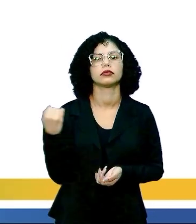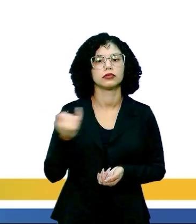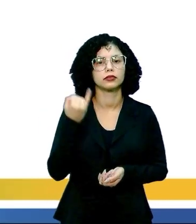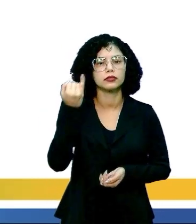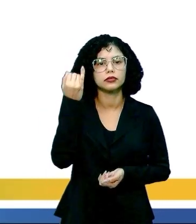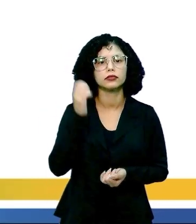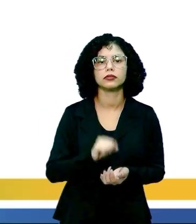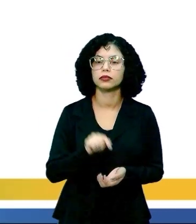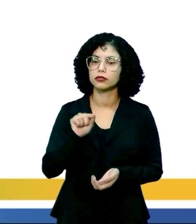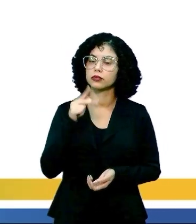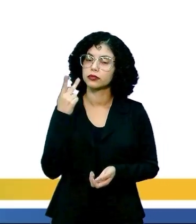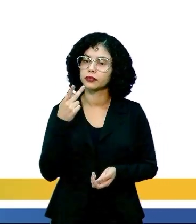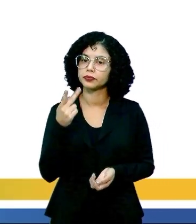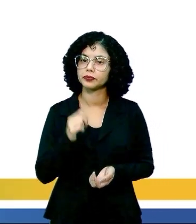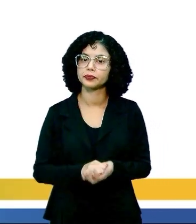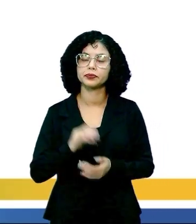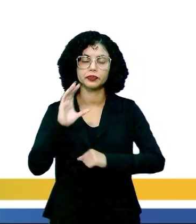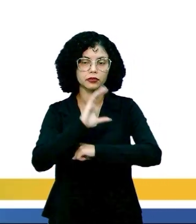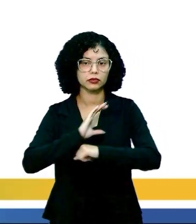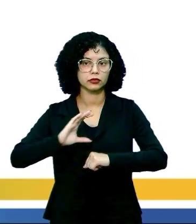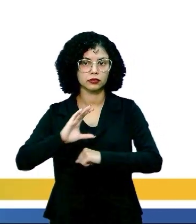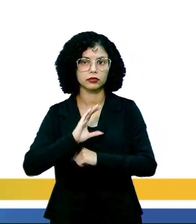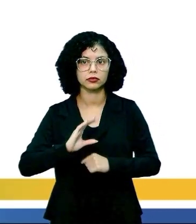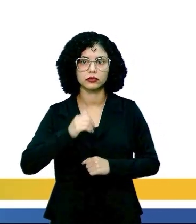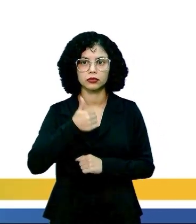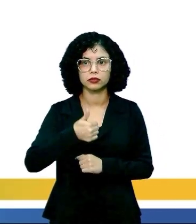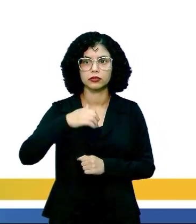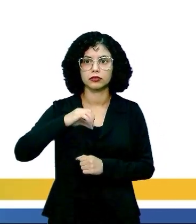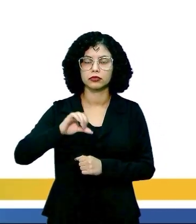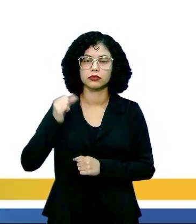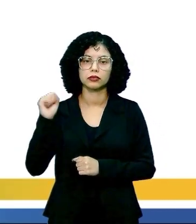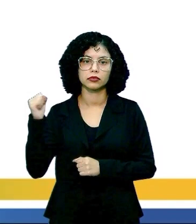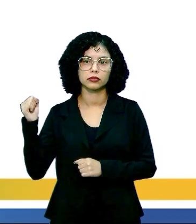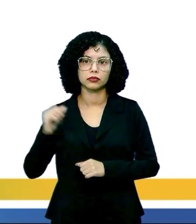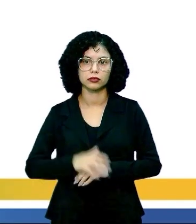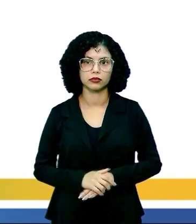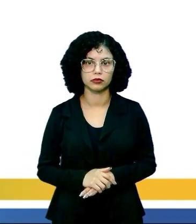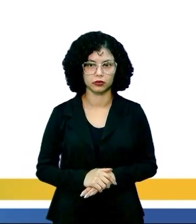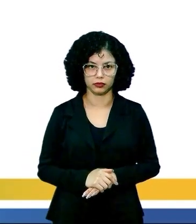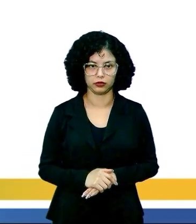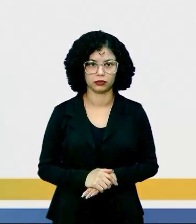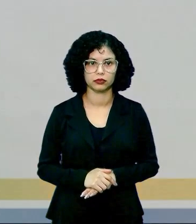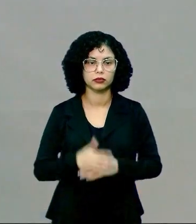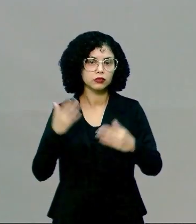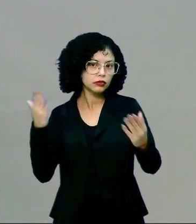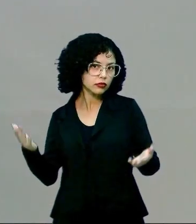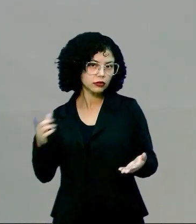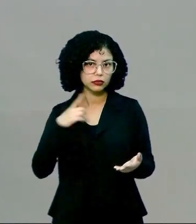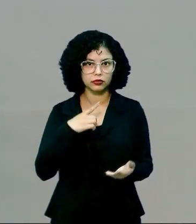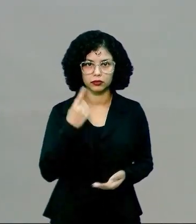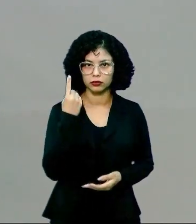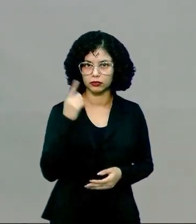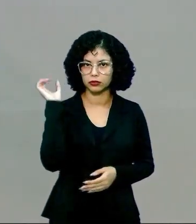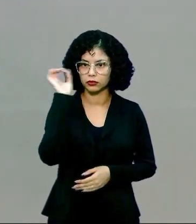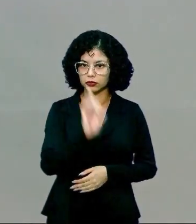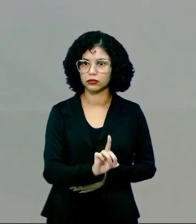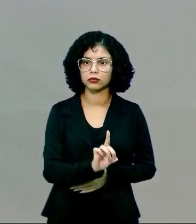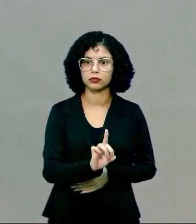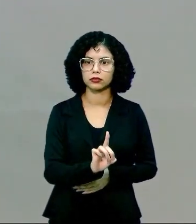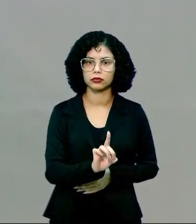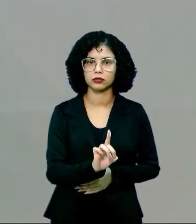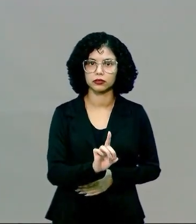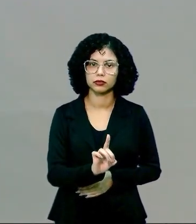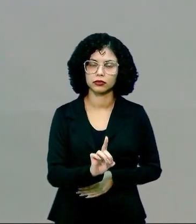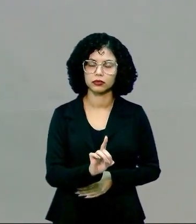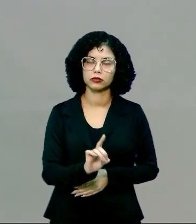principalmente no que diz respeito à Constituição Brasileira de 1988, né? Então nós temos um direito que ele